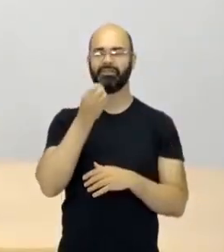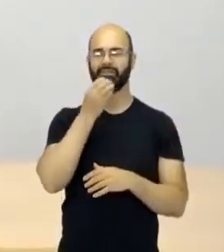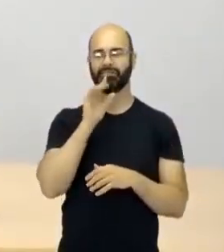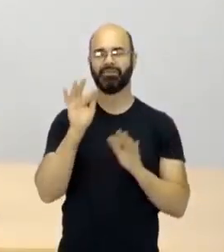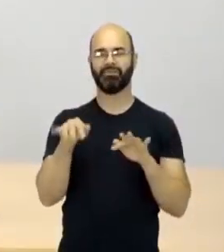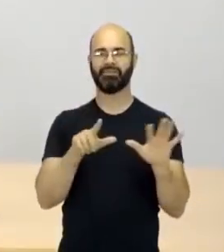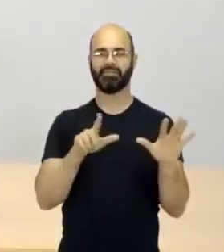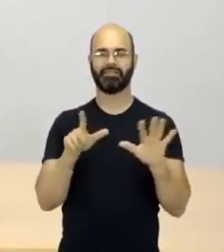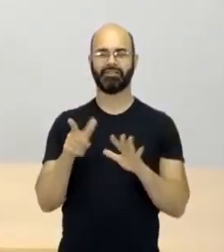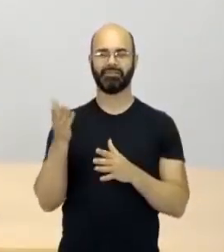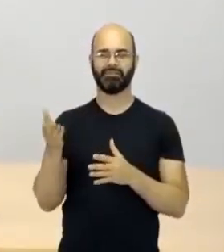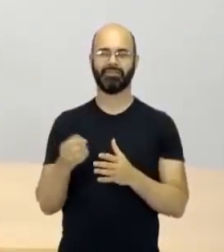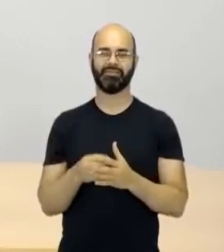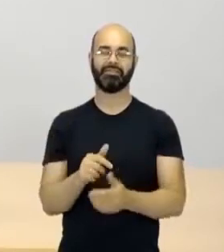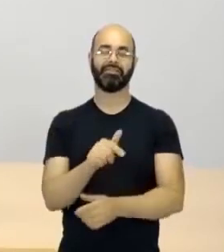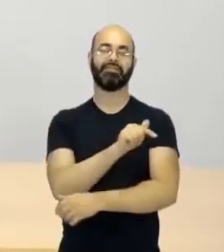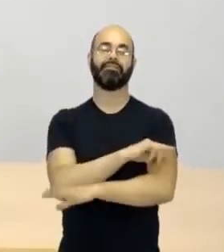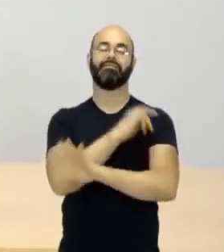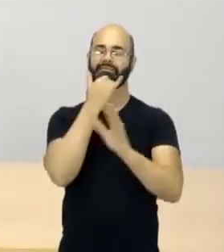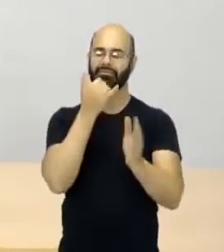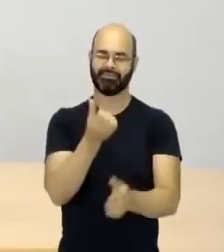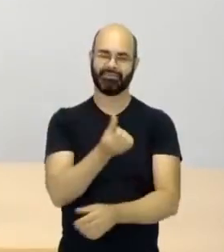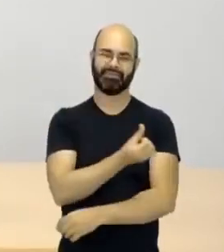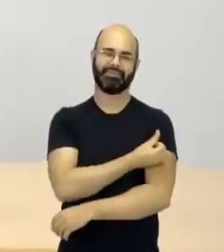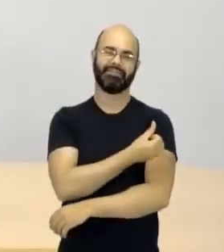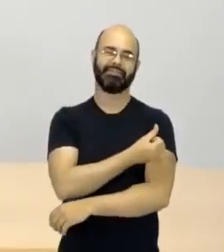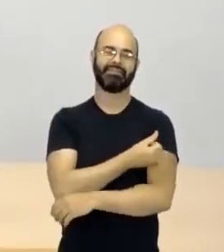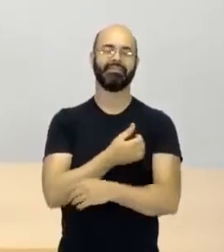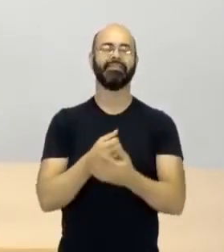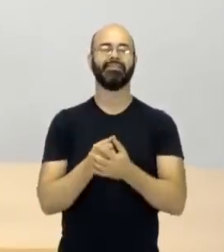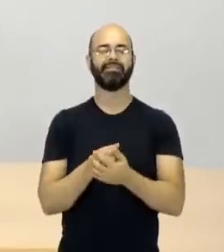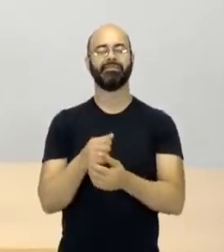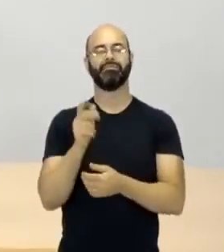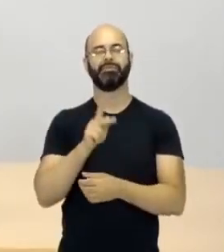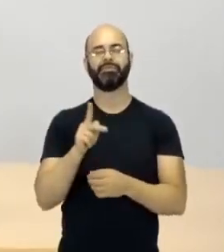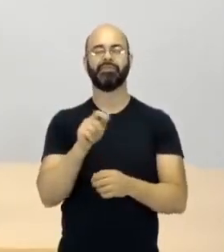Elaine. Sexto ano, professores e alunos. Beijo para vocês.